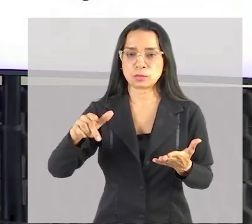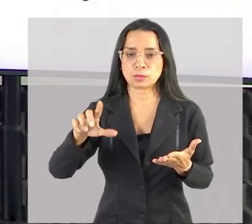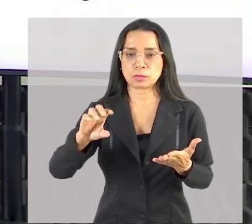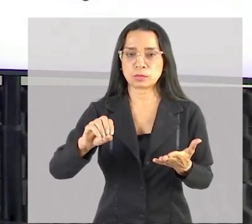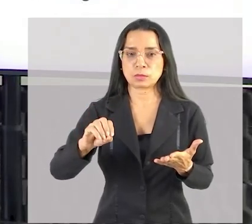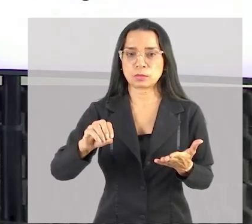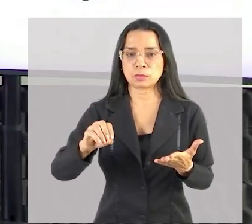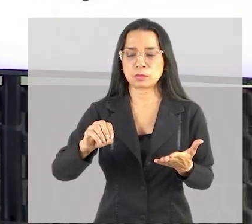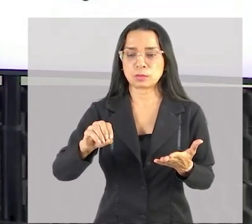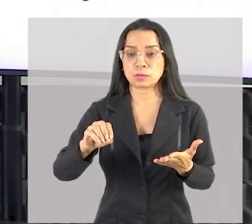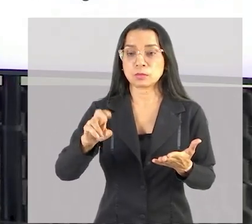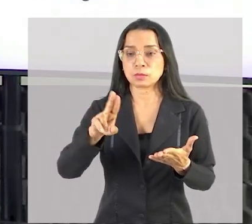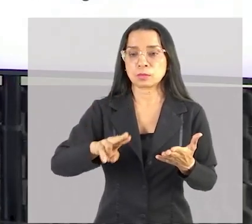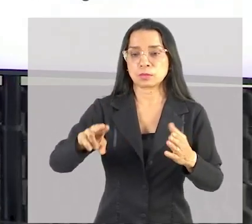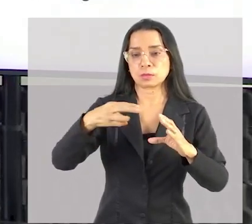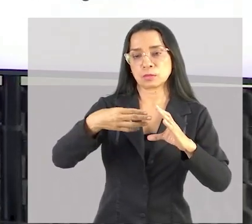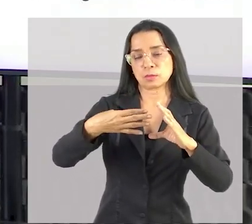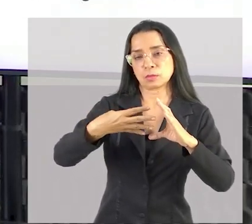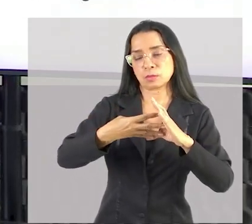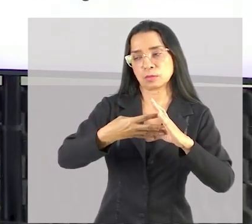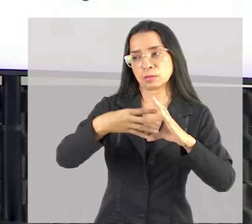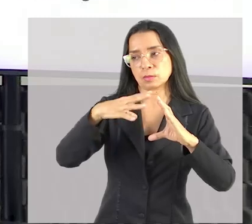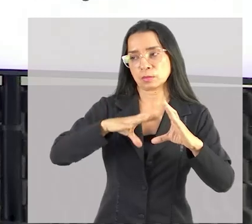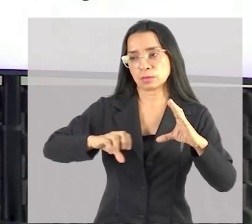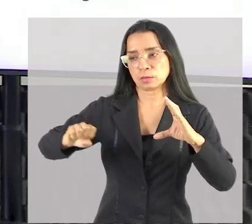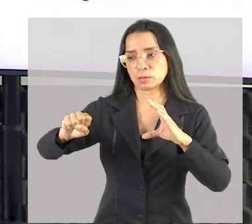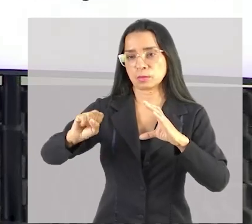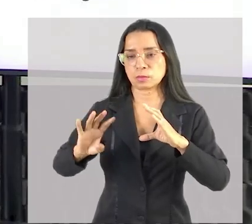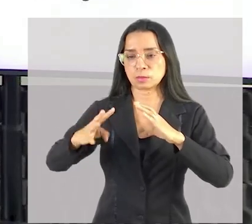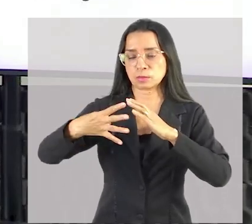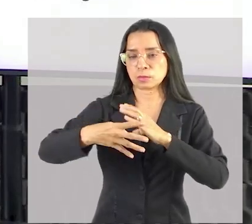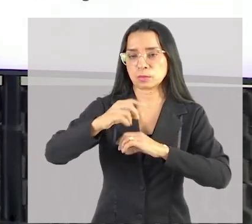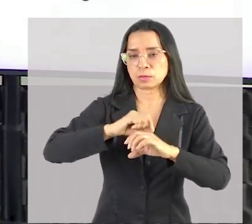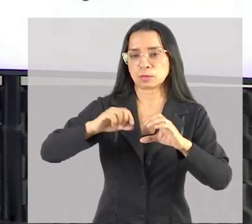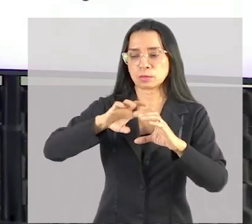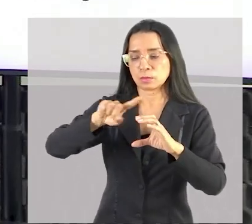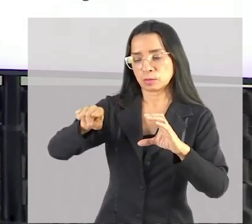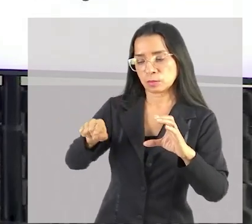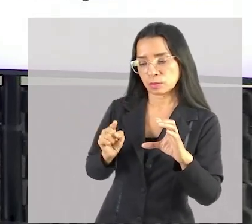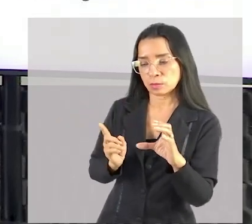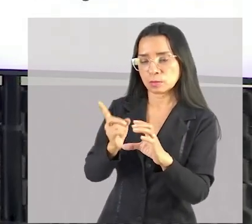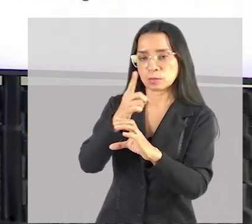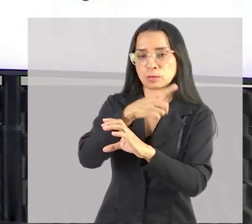fluxo inverso, que é a osmose reversa. Na osmose reversa, a